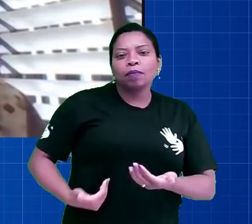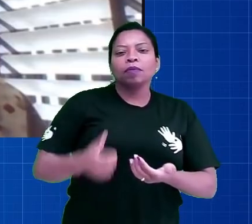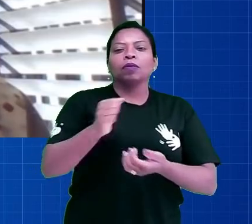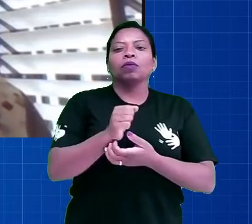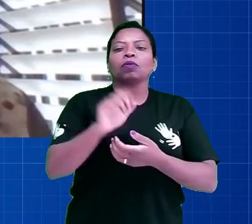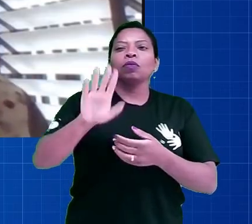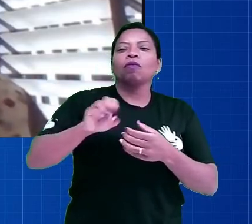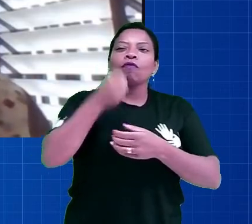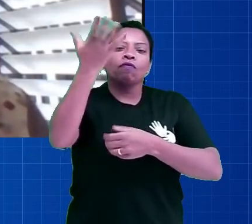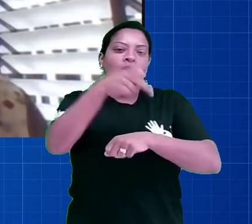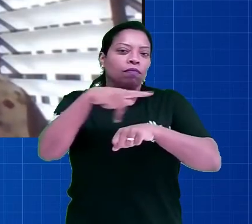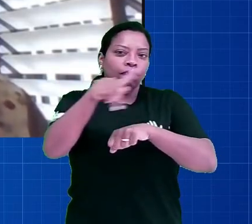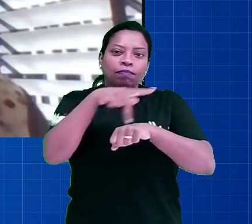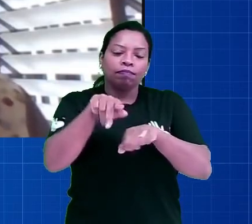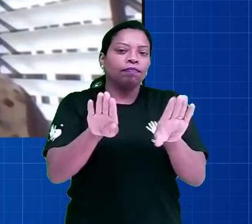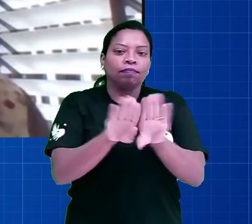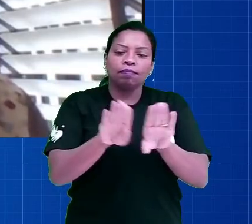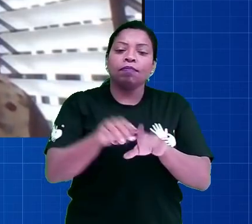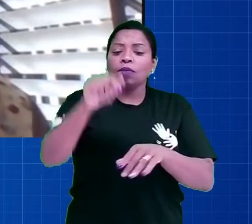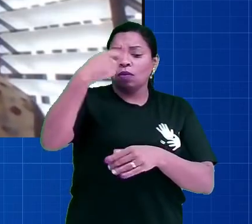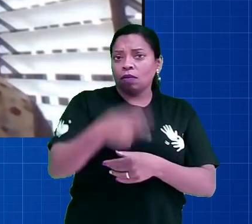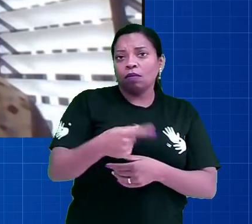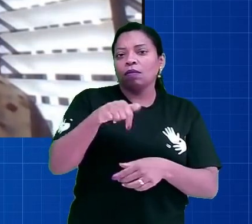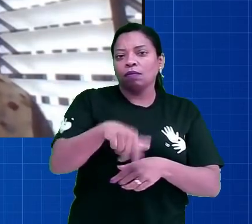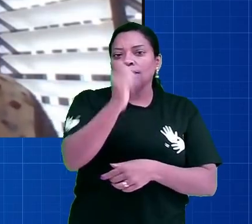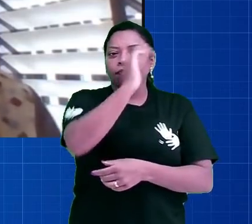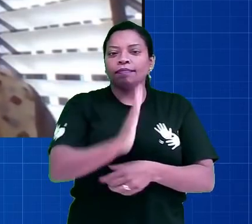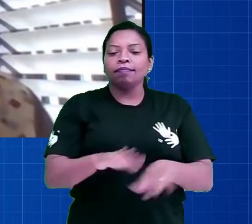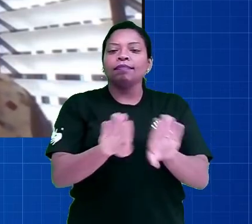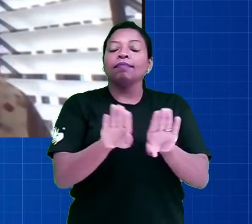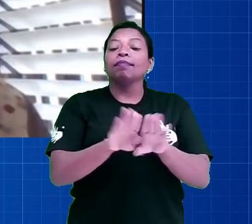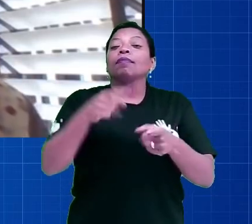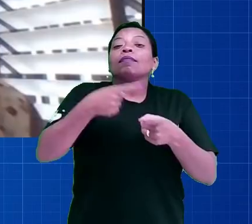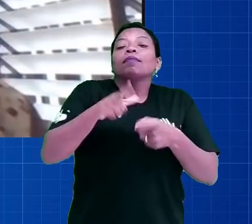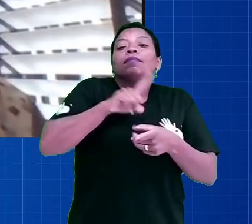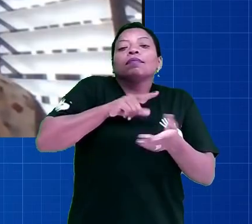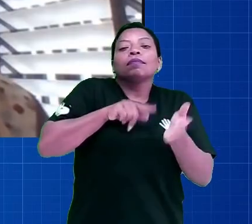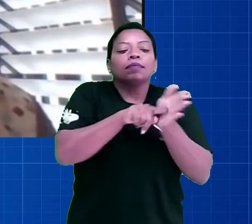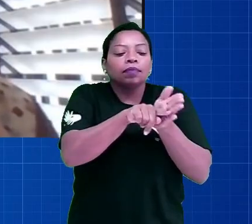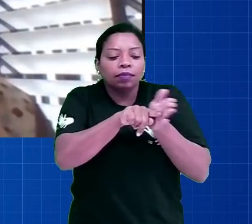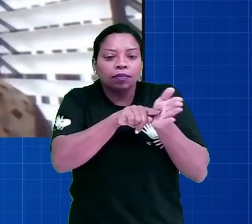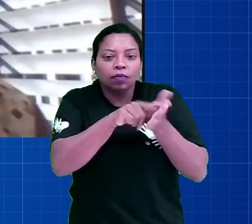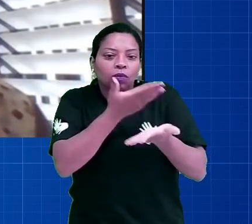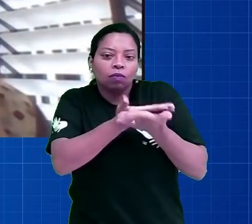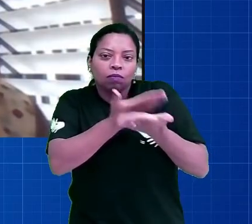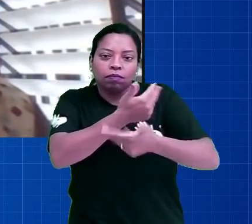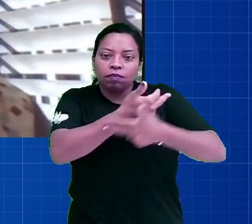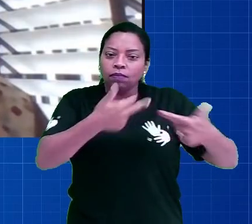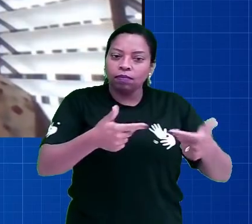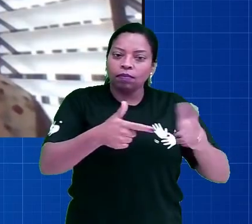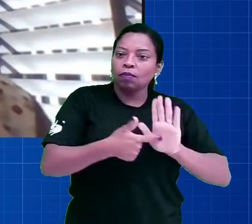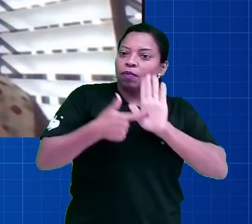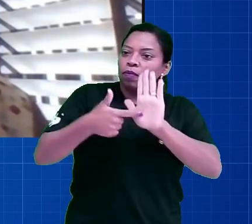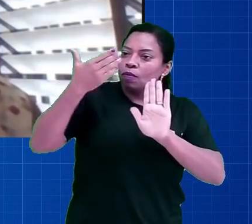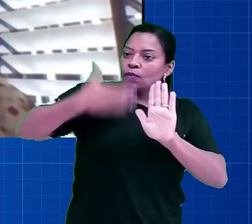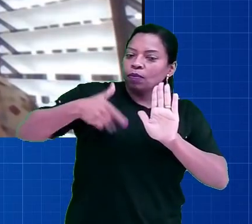de fomento, nacionais, internacionais, estaduais, e também por conta de estudos que vão